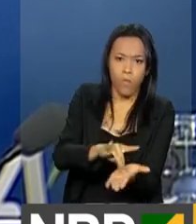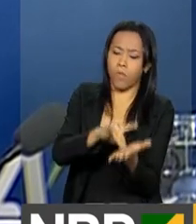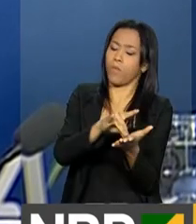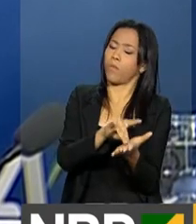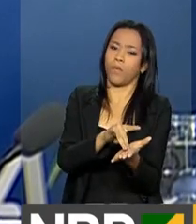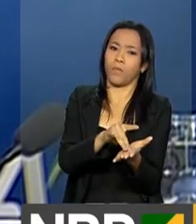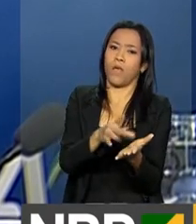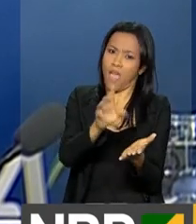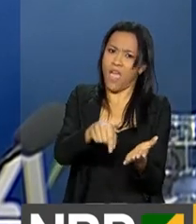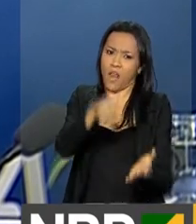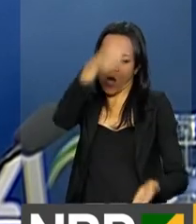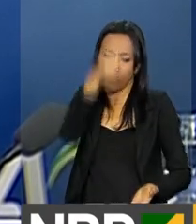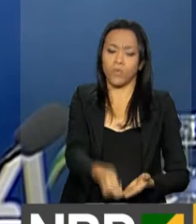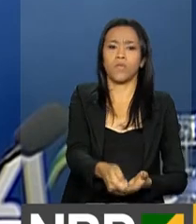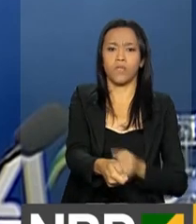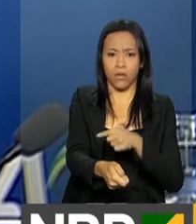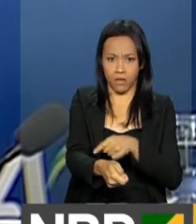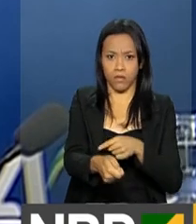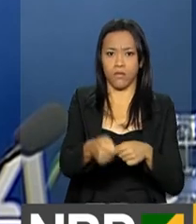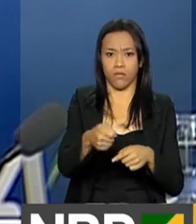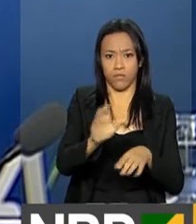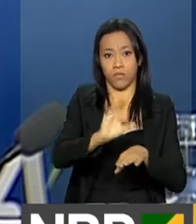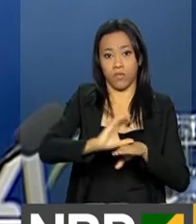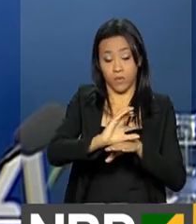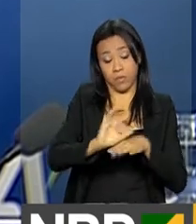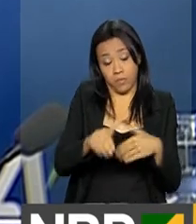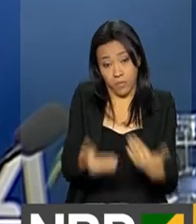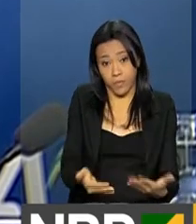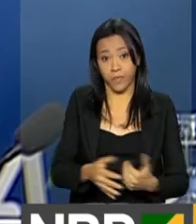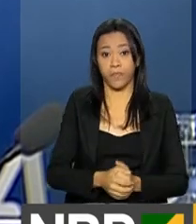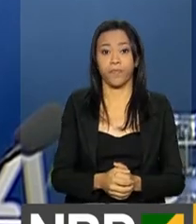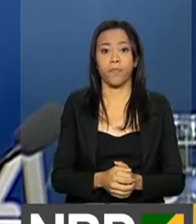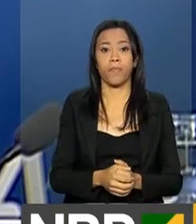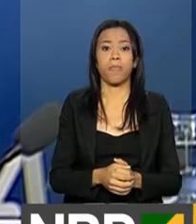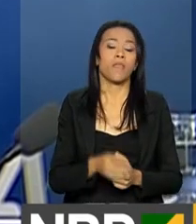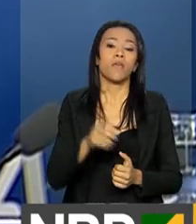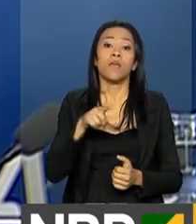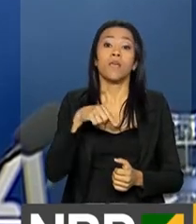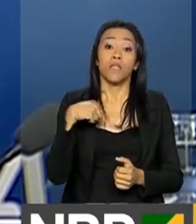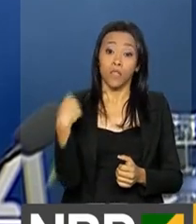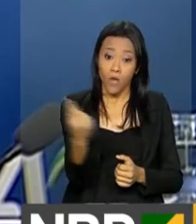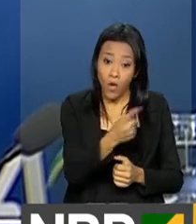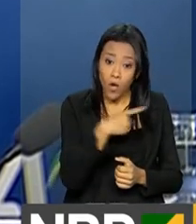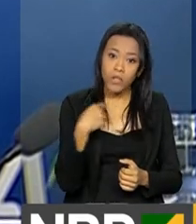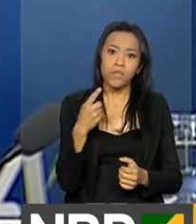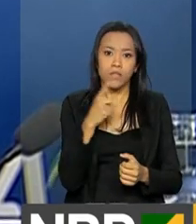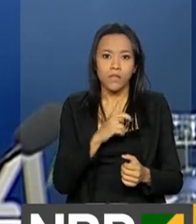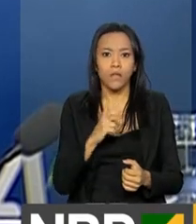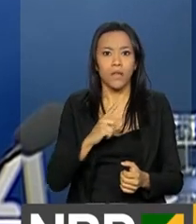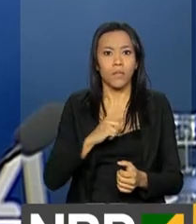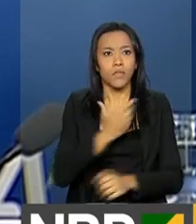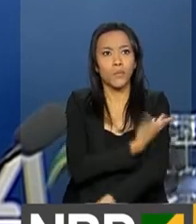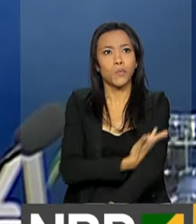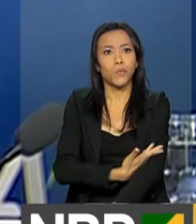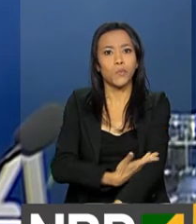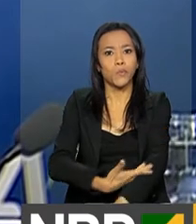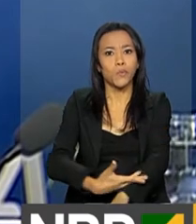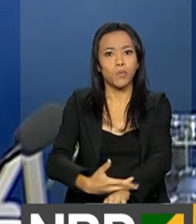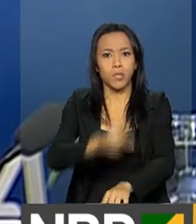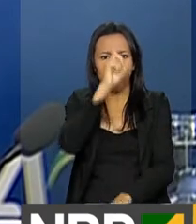e autoritária, não é? Na realidade. Bom, essa vocação que nós temos para centralização é uma coisa